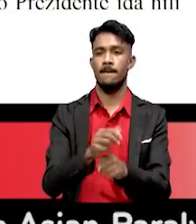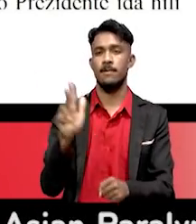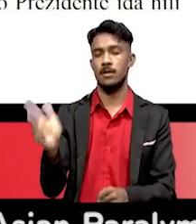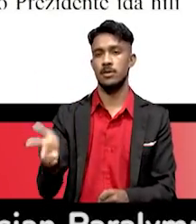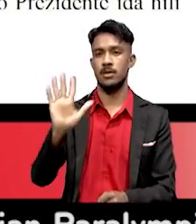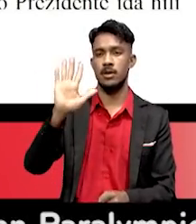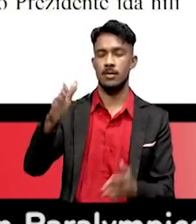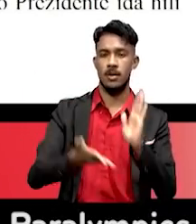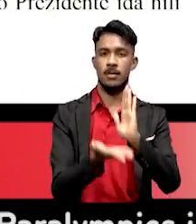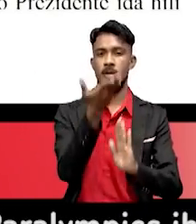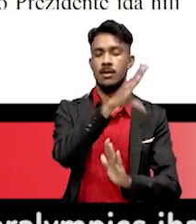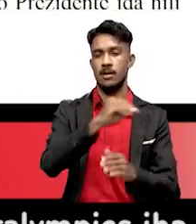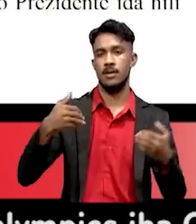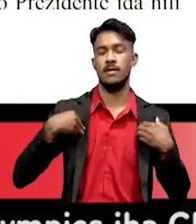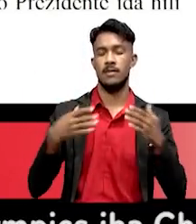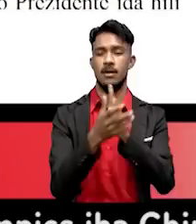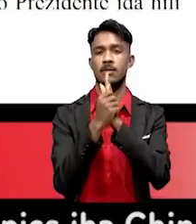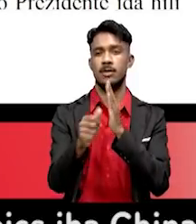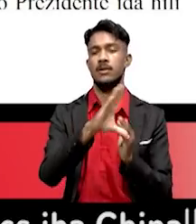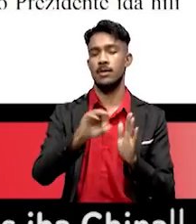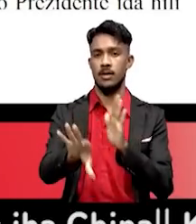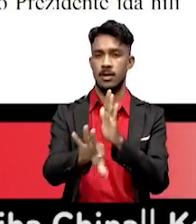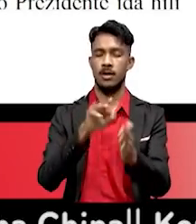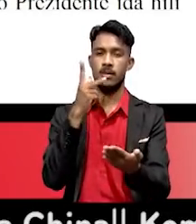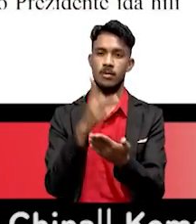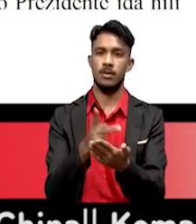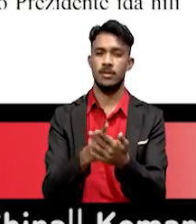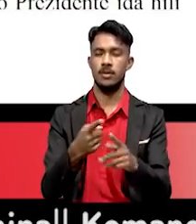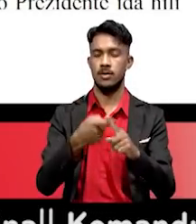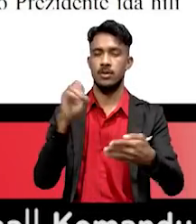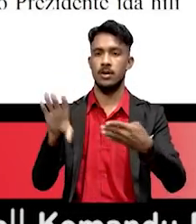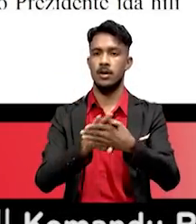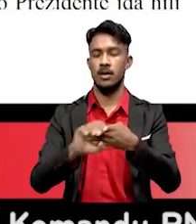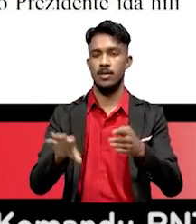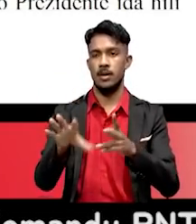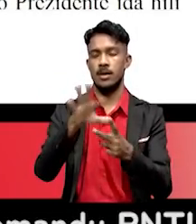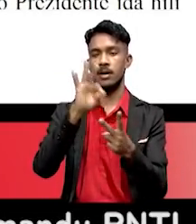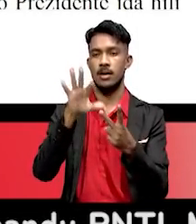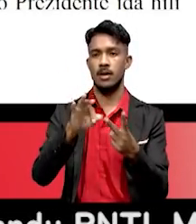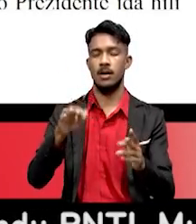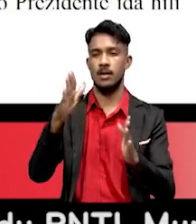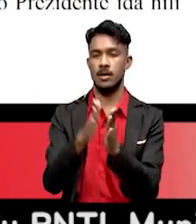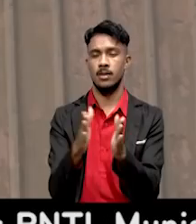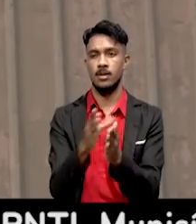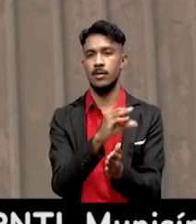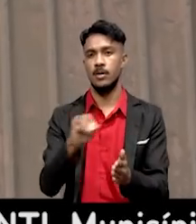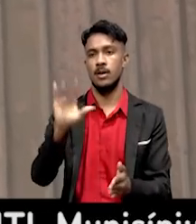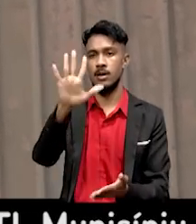baleteng iha kapasidadi no hetan proposta husi eleitores nebe hili minimu rihun 5.